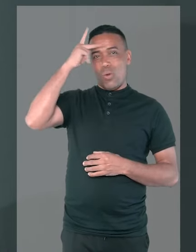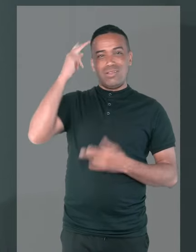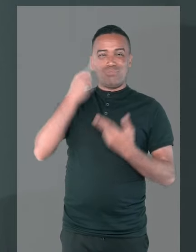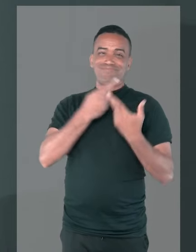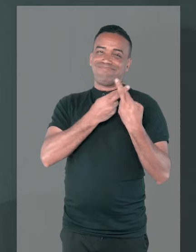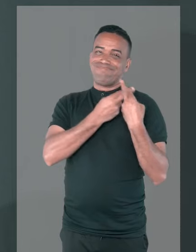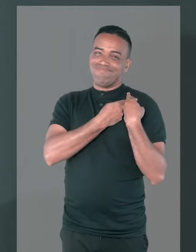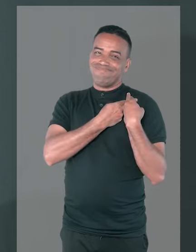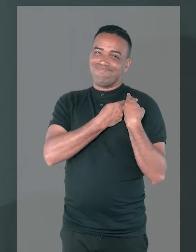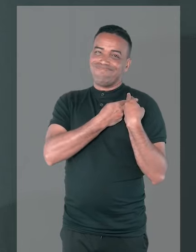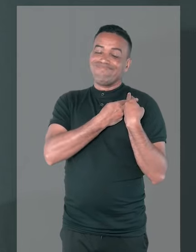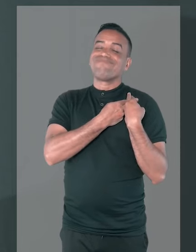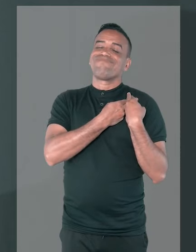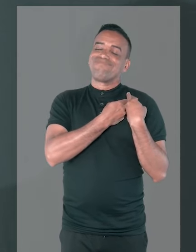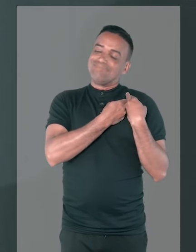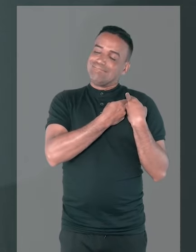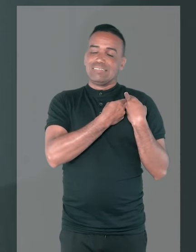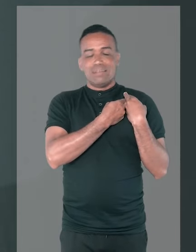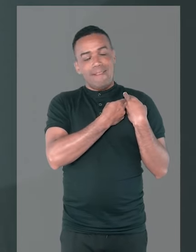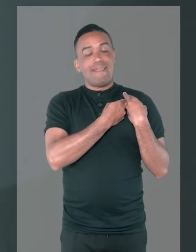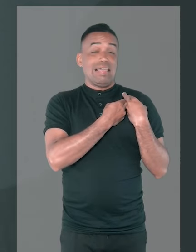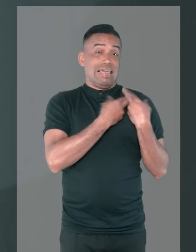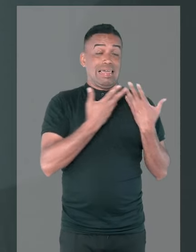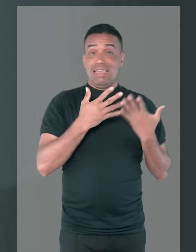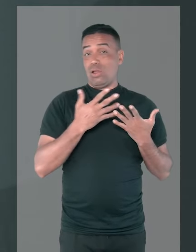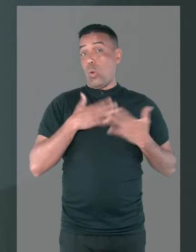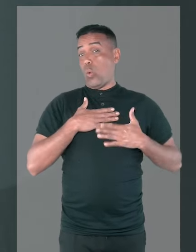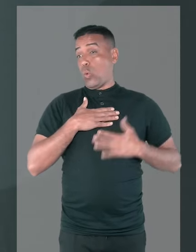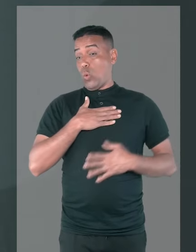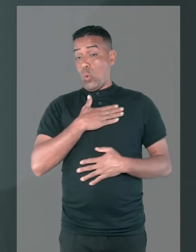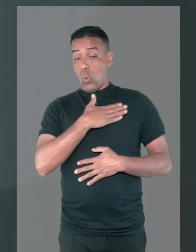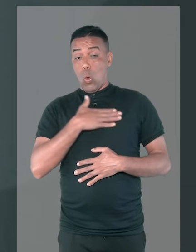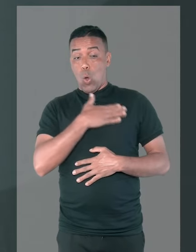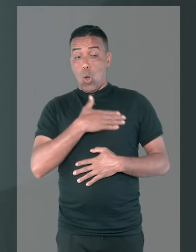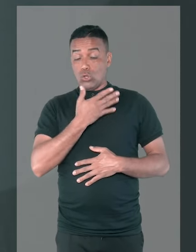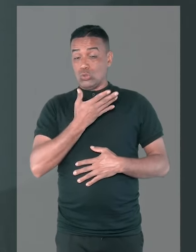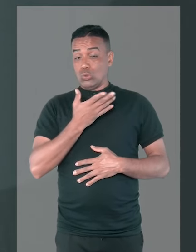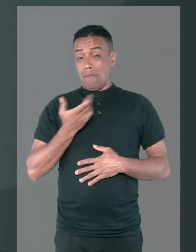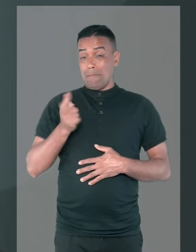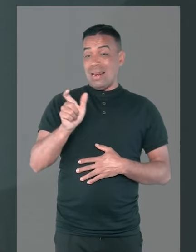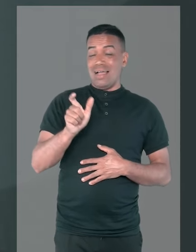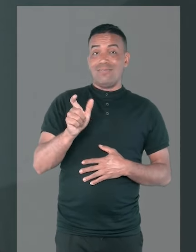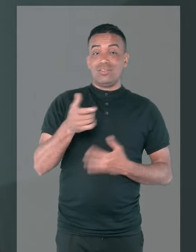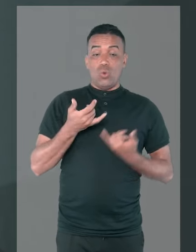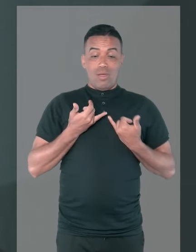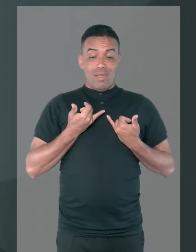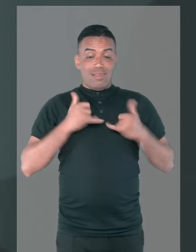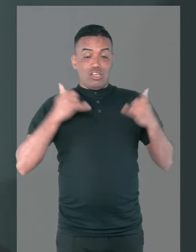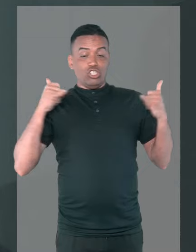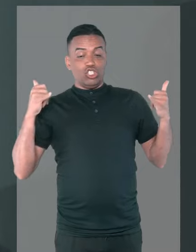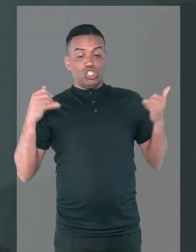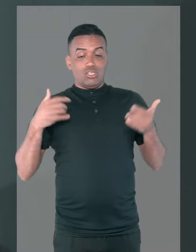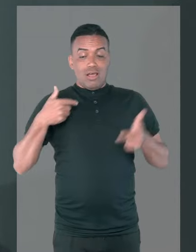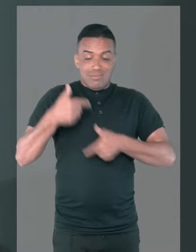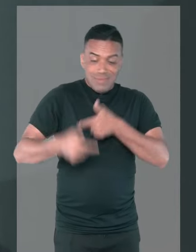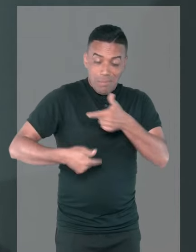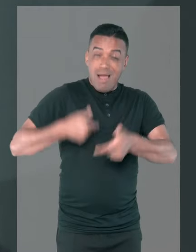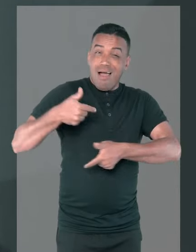pessoas. Então, digamos que eu não gosto muito de usar essa palavra para isso, mas a energia dedicada